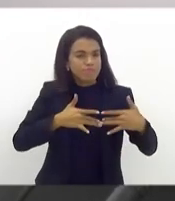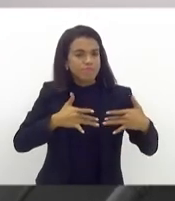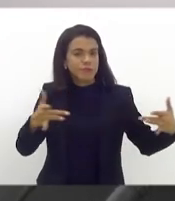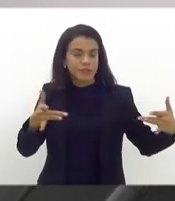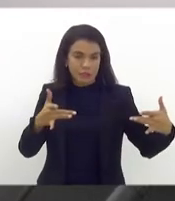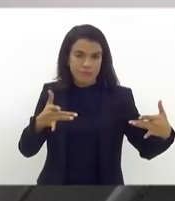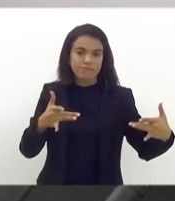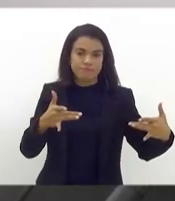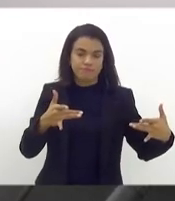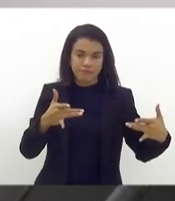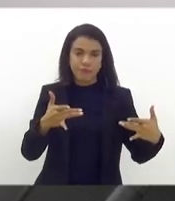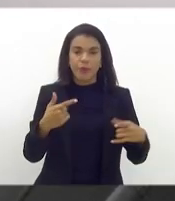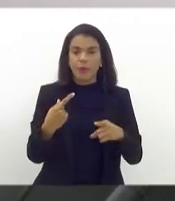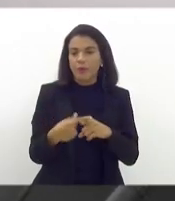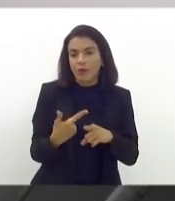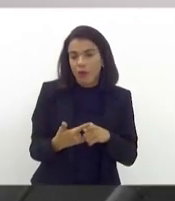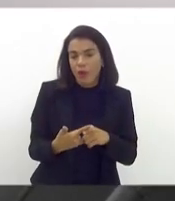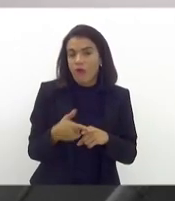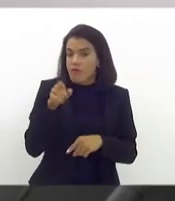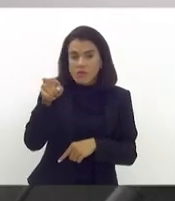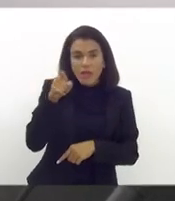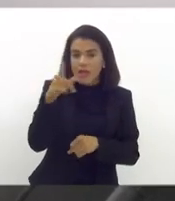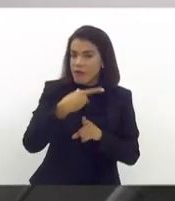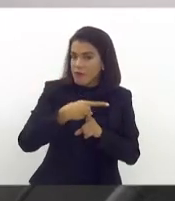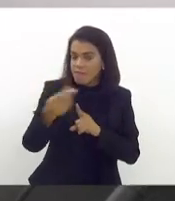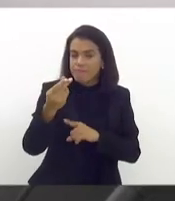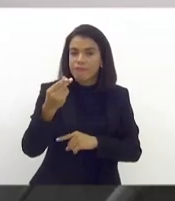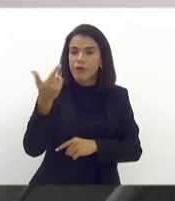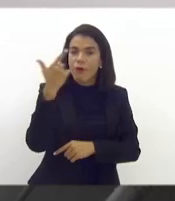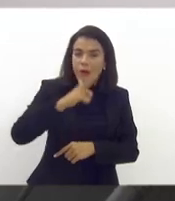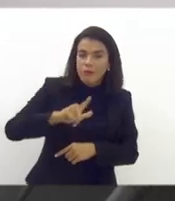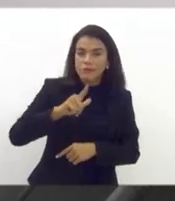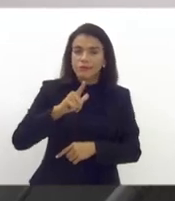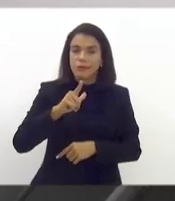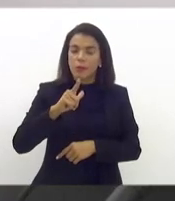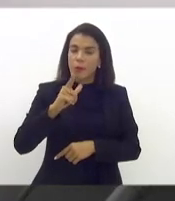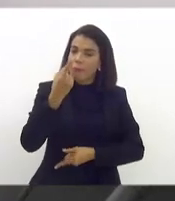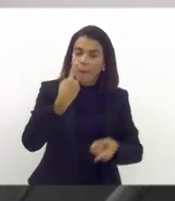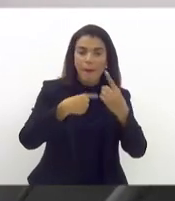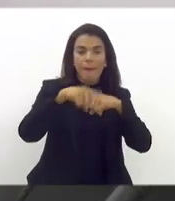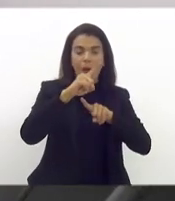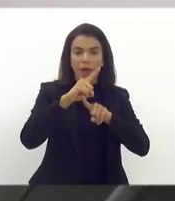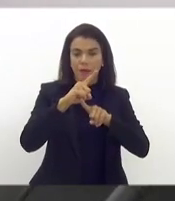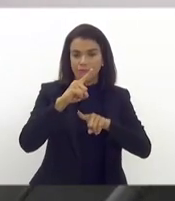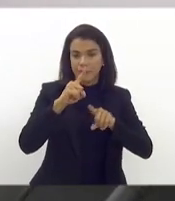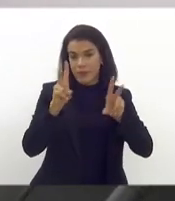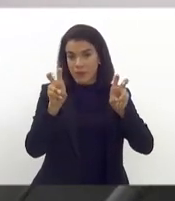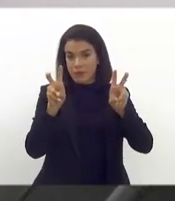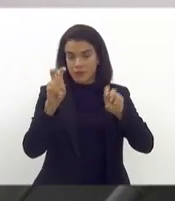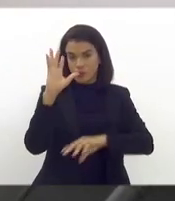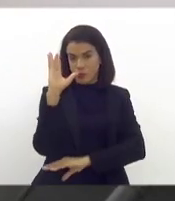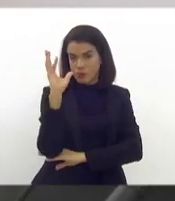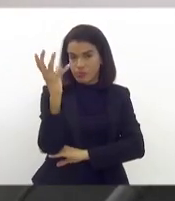por Vossa Excelência, até porque foi quem conquistou esse feito para o Rio de Janeiro em matéria ambiental.